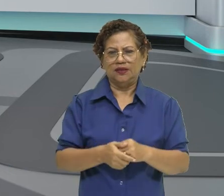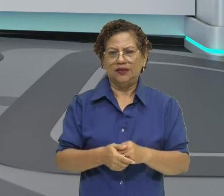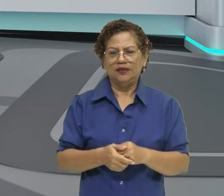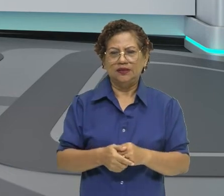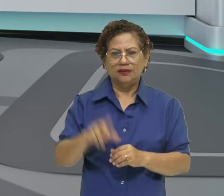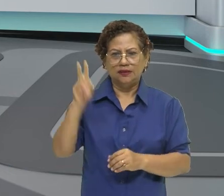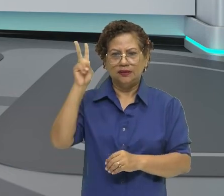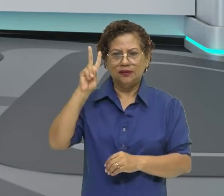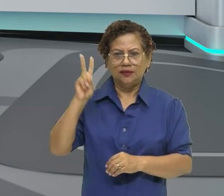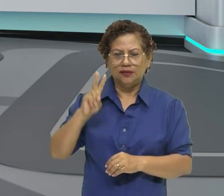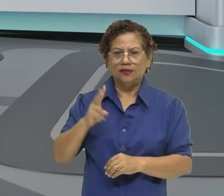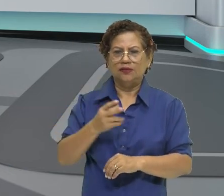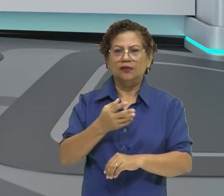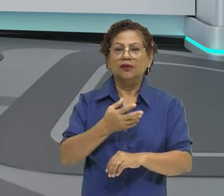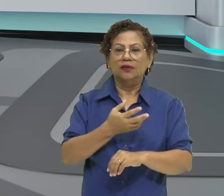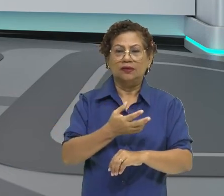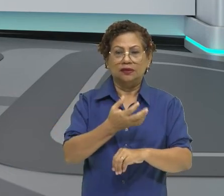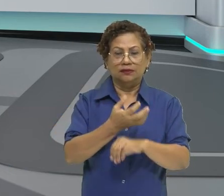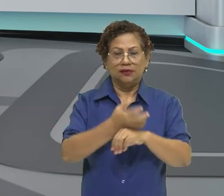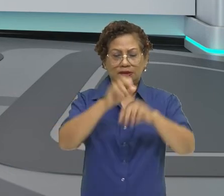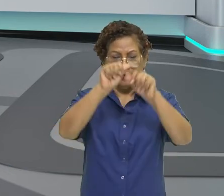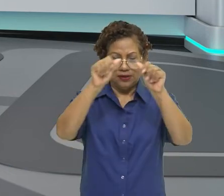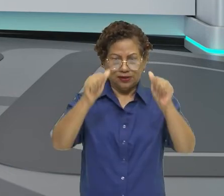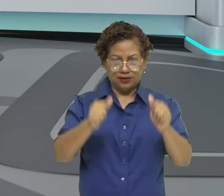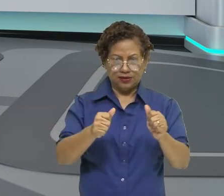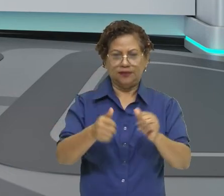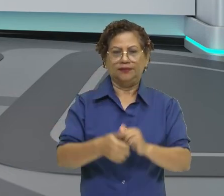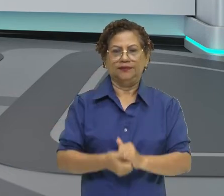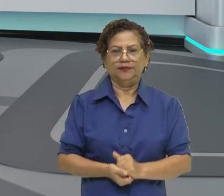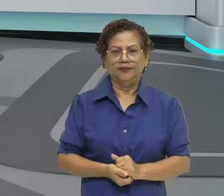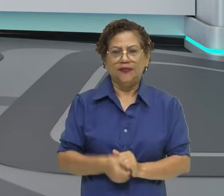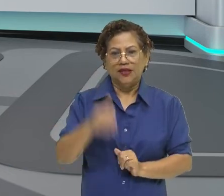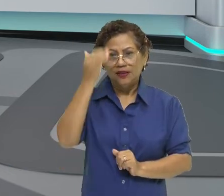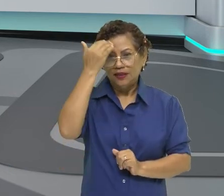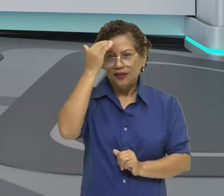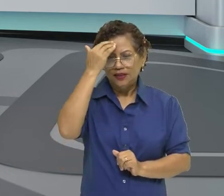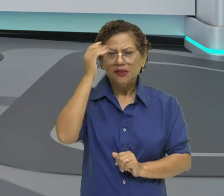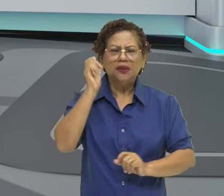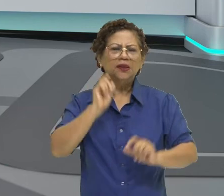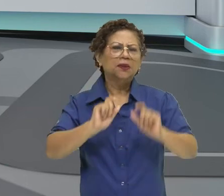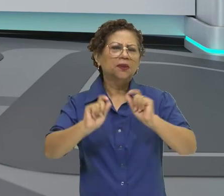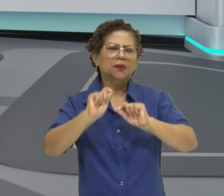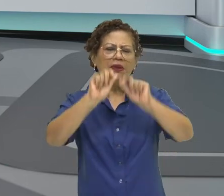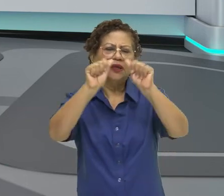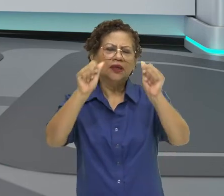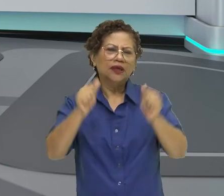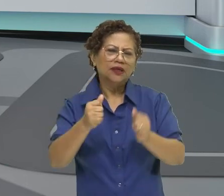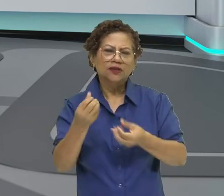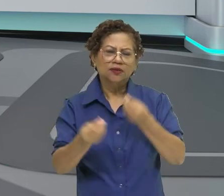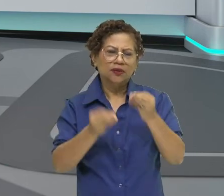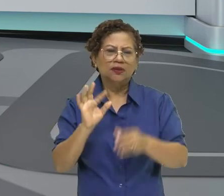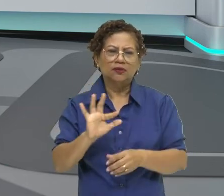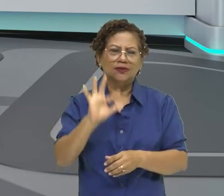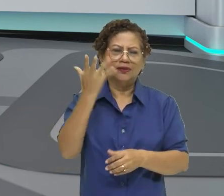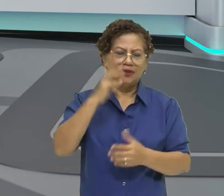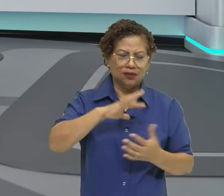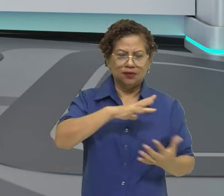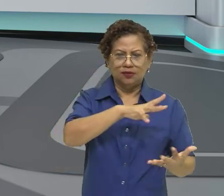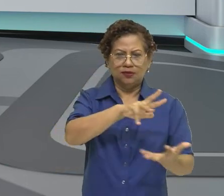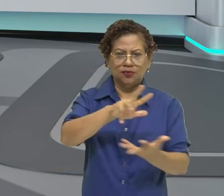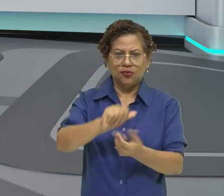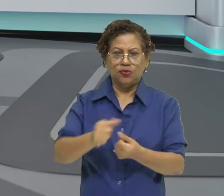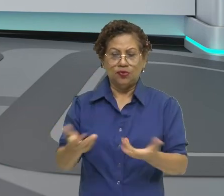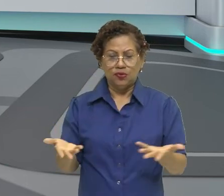arte, do fazer artístico de uma forma geral, para a gente entender como é que o mundo acontece hoje. Nós